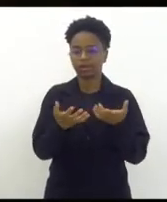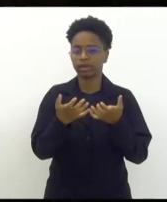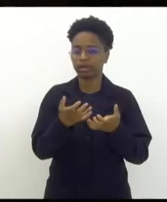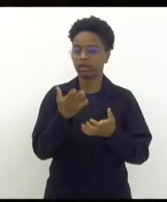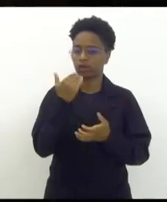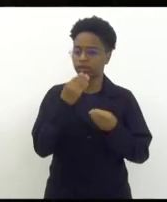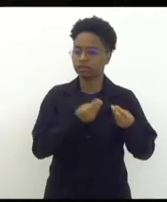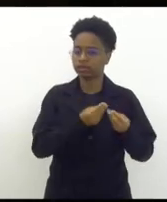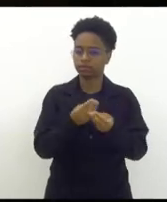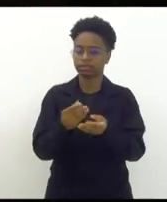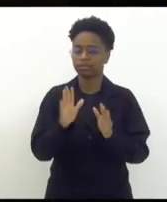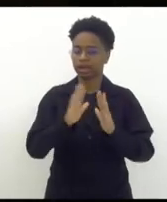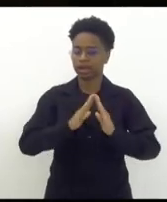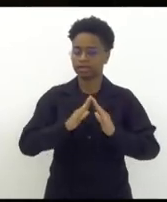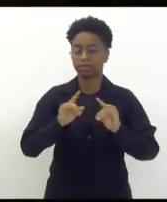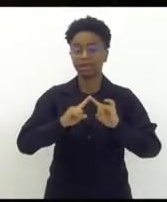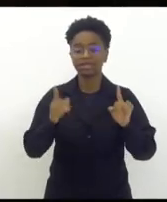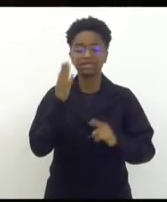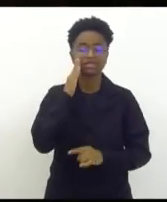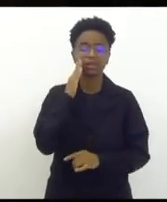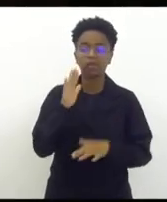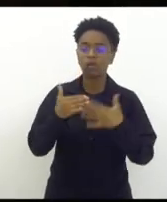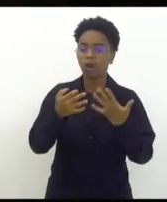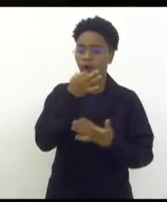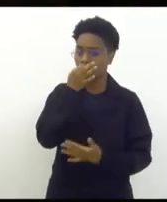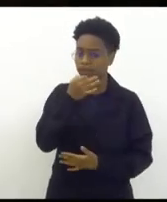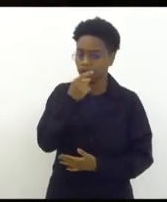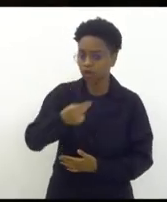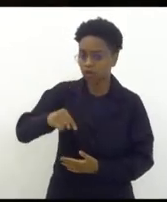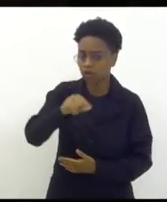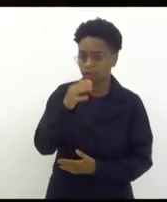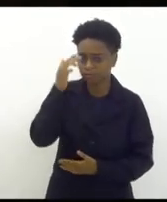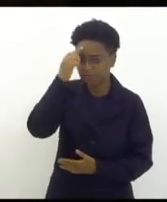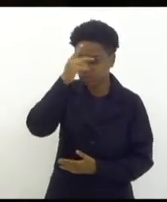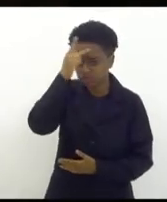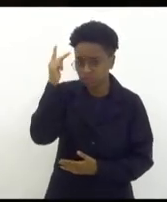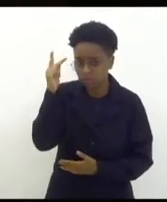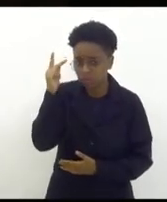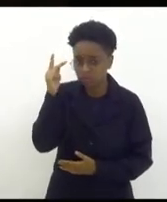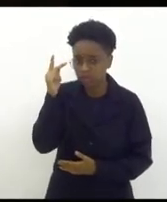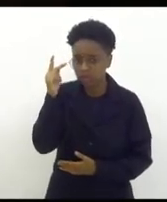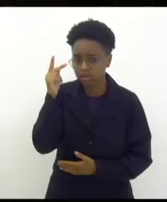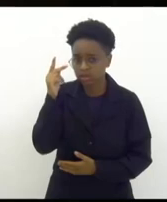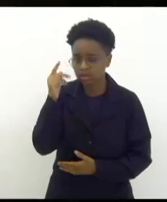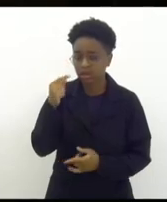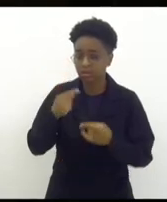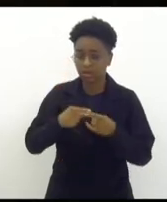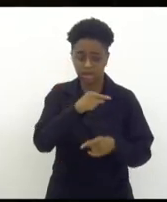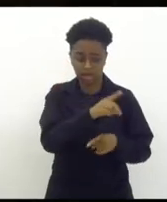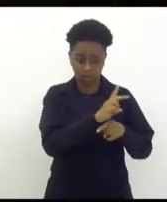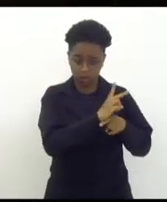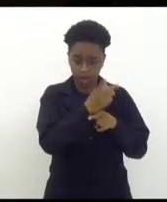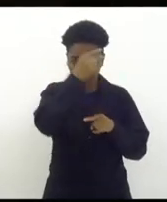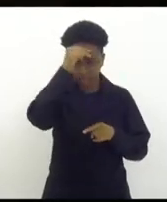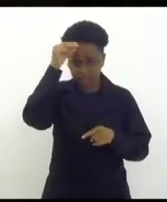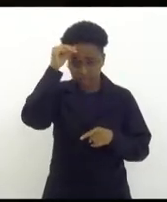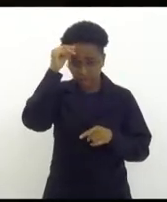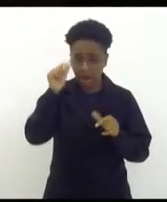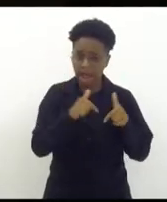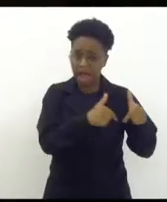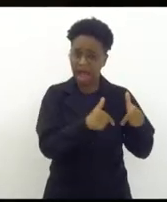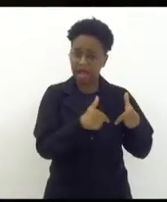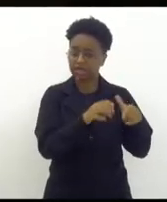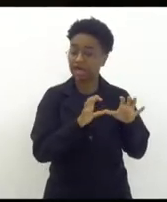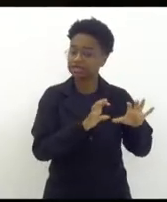trabalhando mas sabe qual é a opinião das pessoas para guarda municipal é que a guarda municipal que comete essas